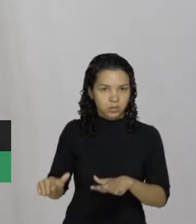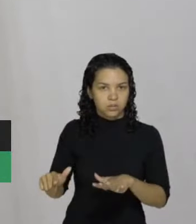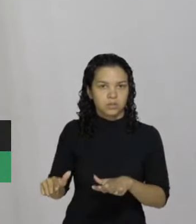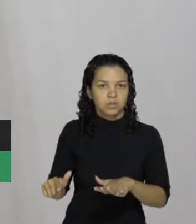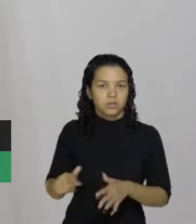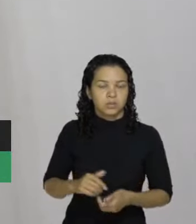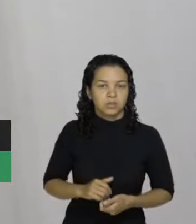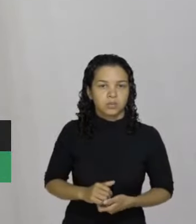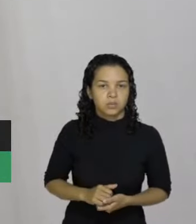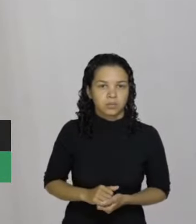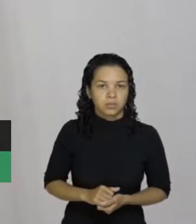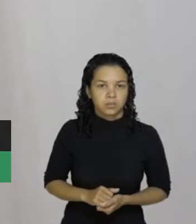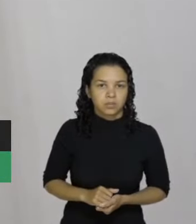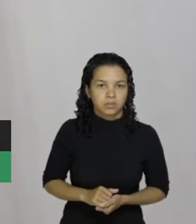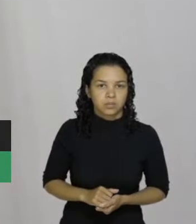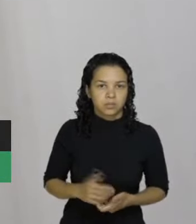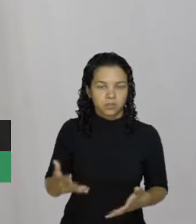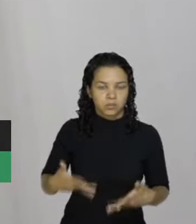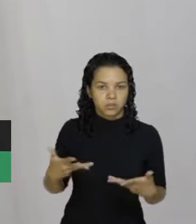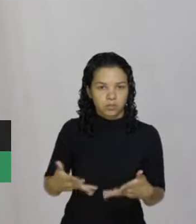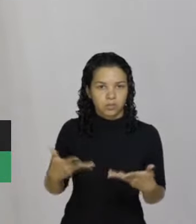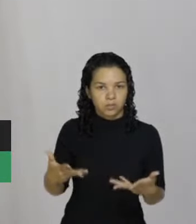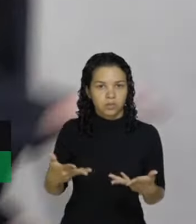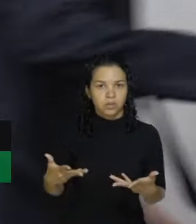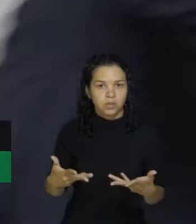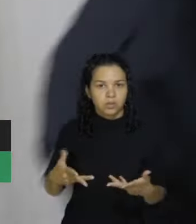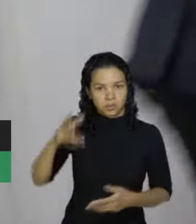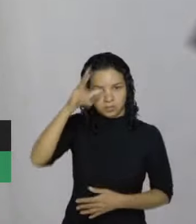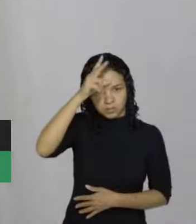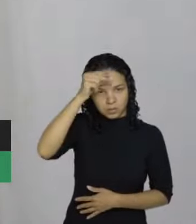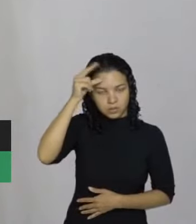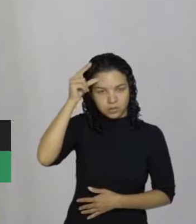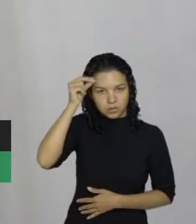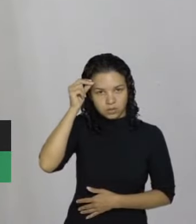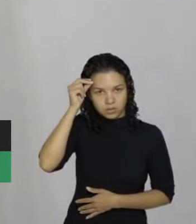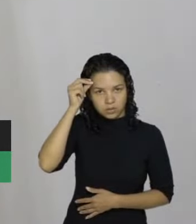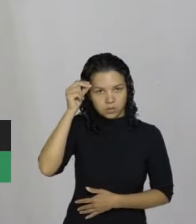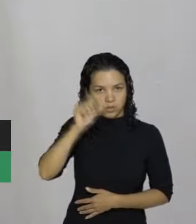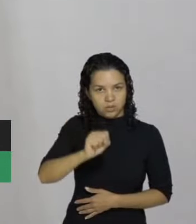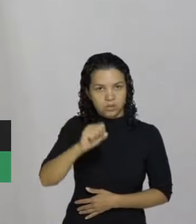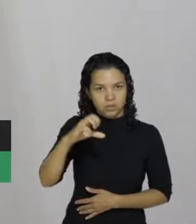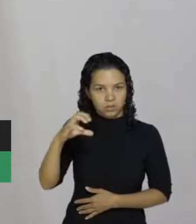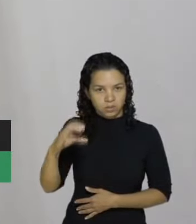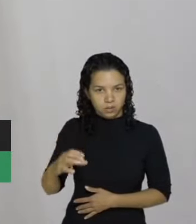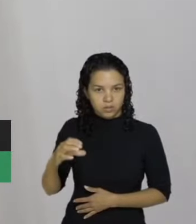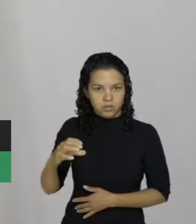instigado por algumas prefeituras de Santa Catarina,